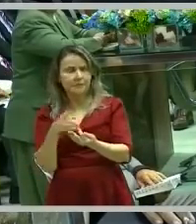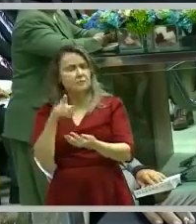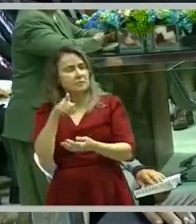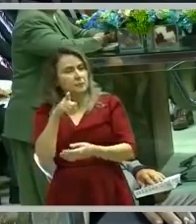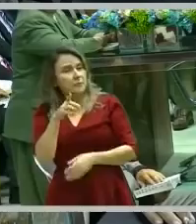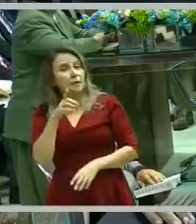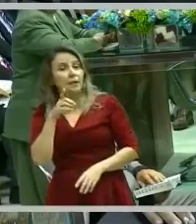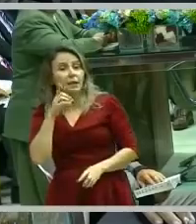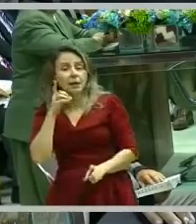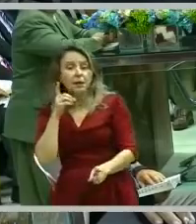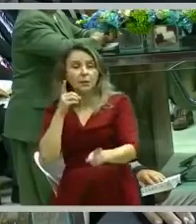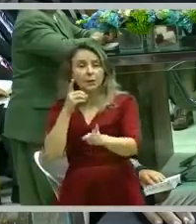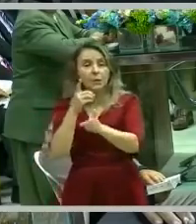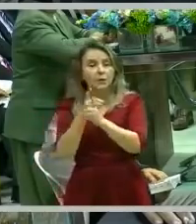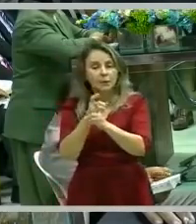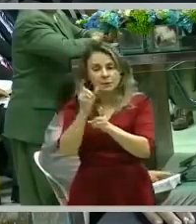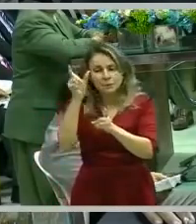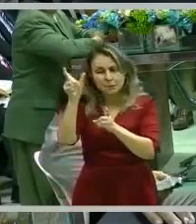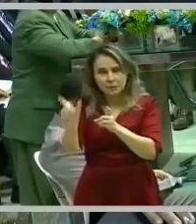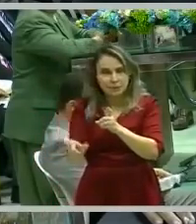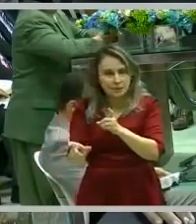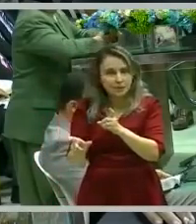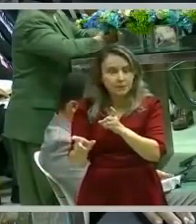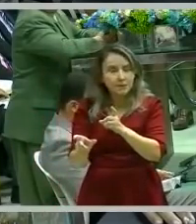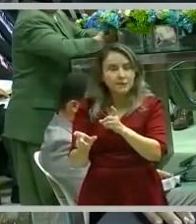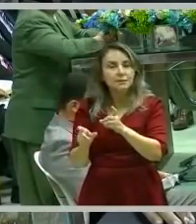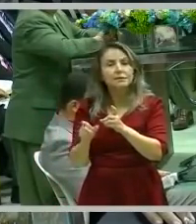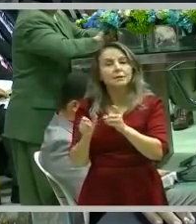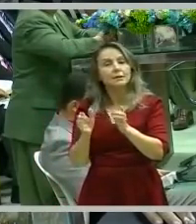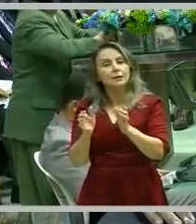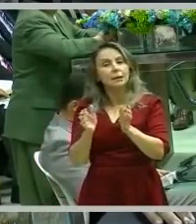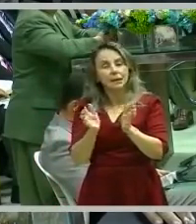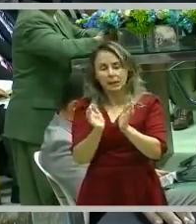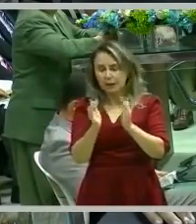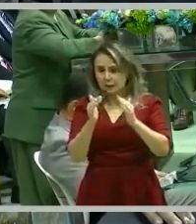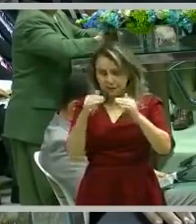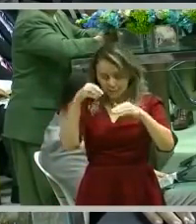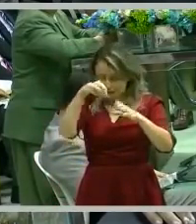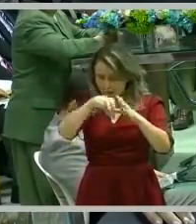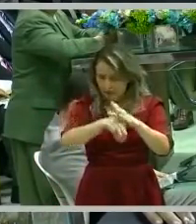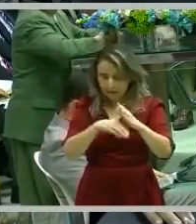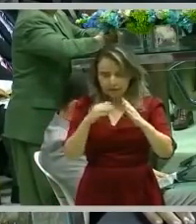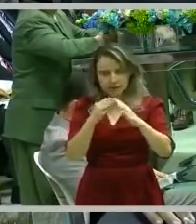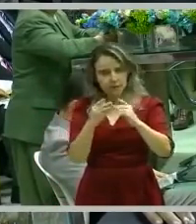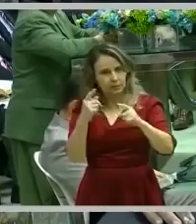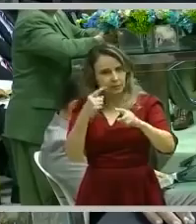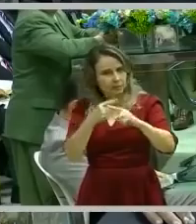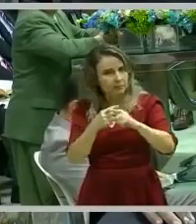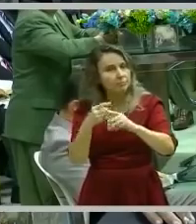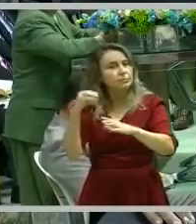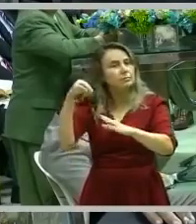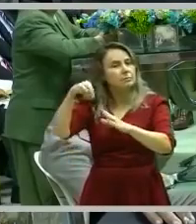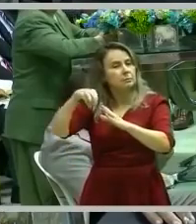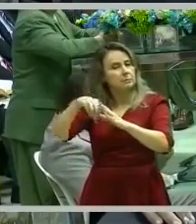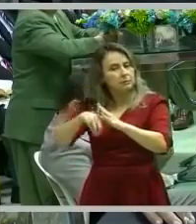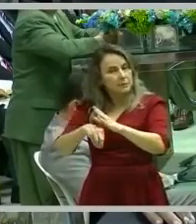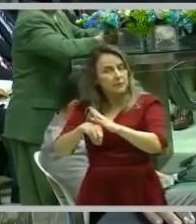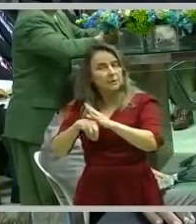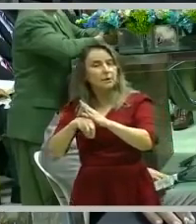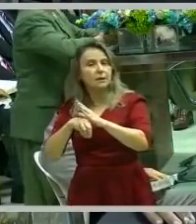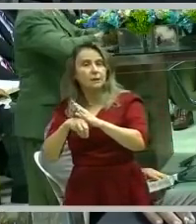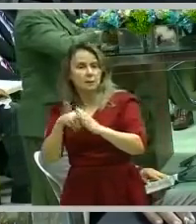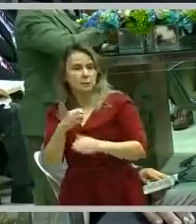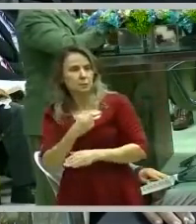igreja. Você vai encontrar Eliabe no ministério. Você vai encontrar Eliabe no círculo de